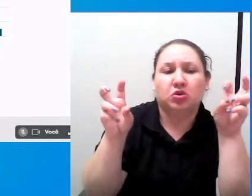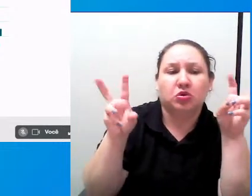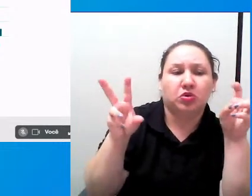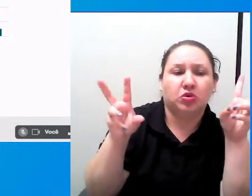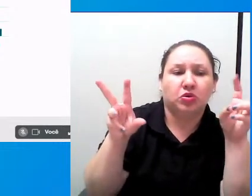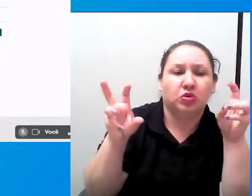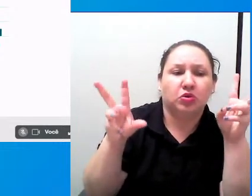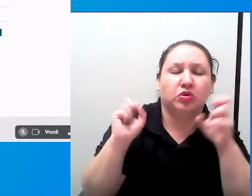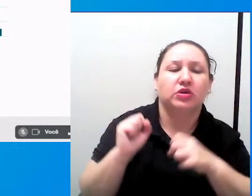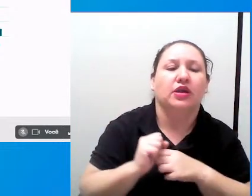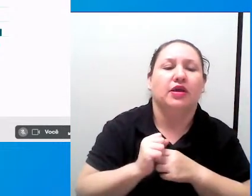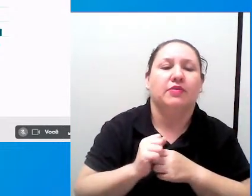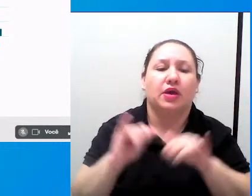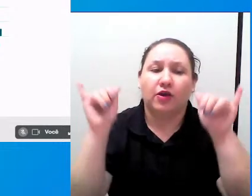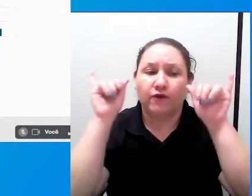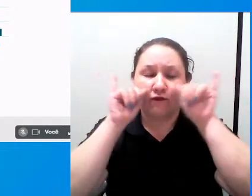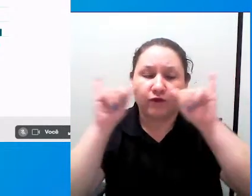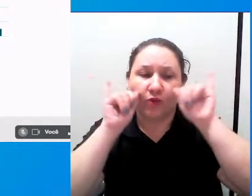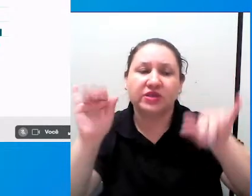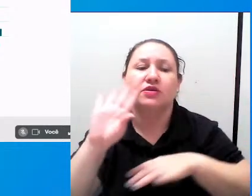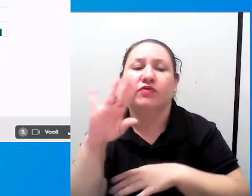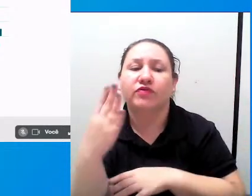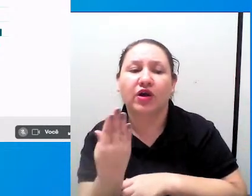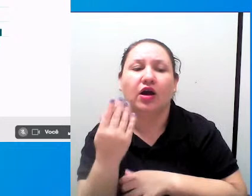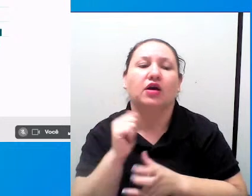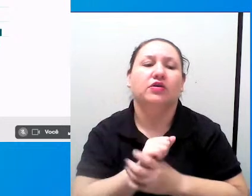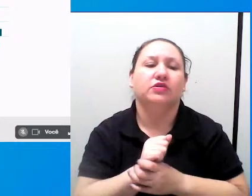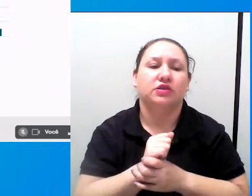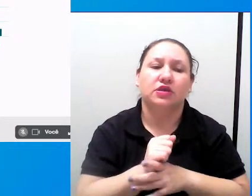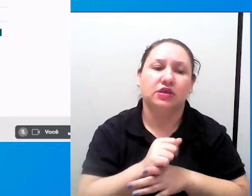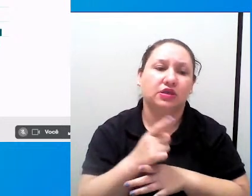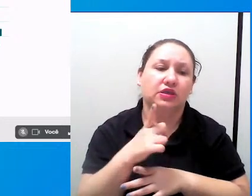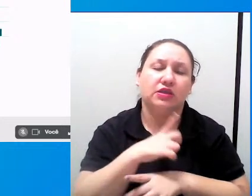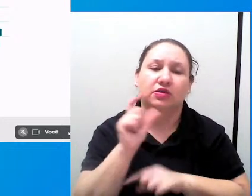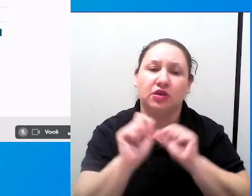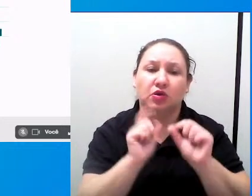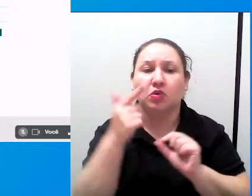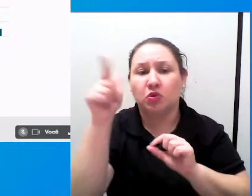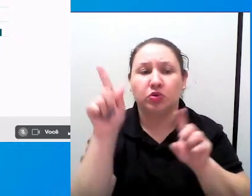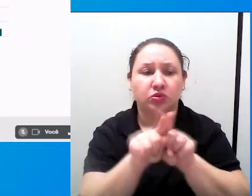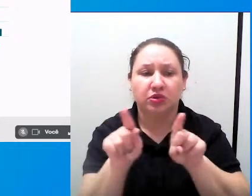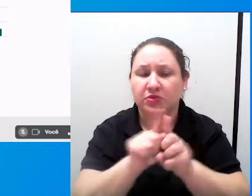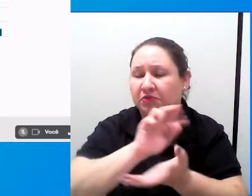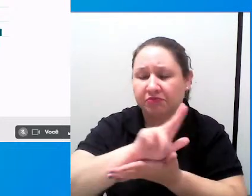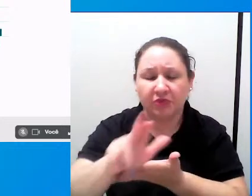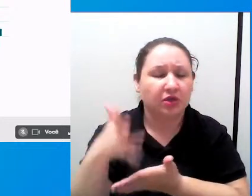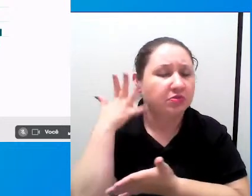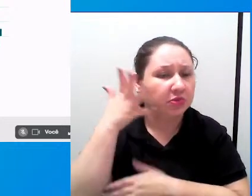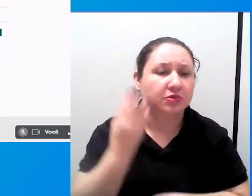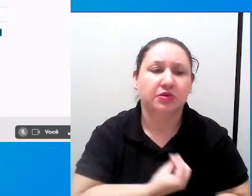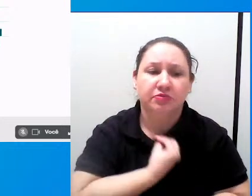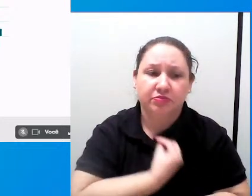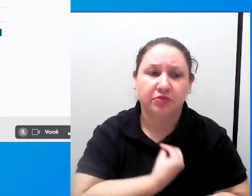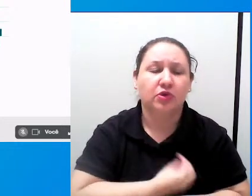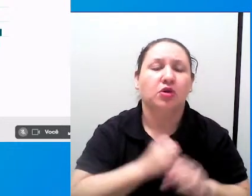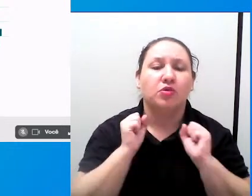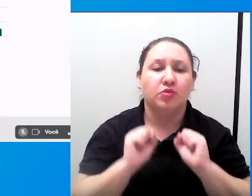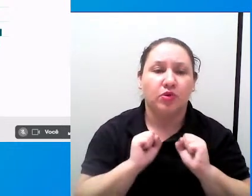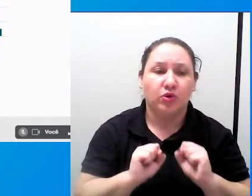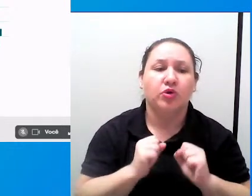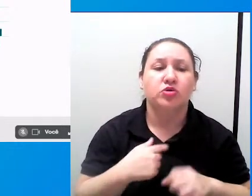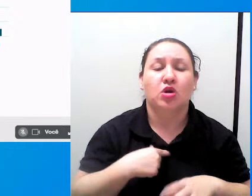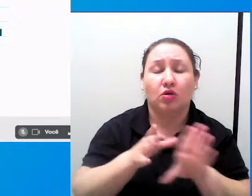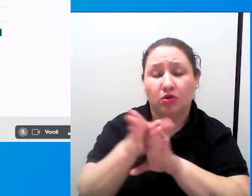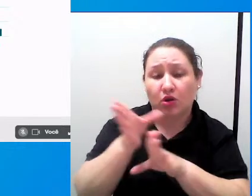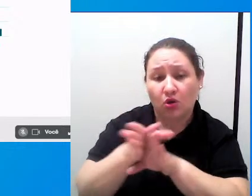têm interesse também em cursos sobre, de pacote de escritório, e aí por diante. É uma coisa que eu recomendo muito, essa busca ativa, então